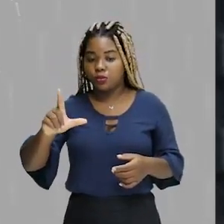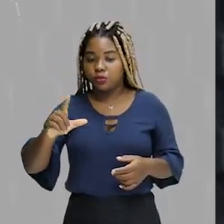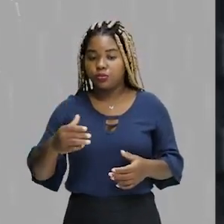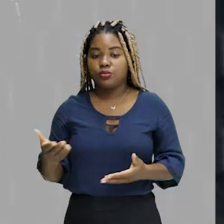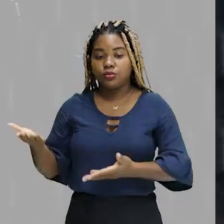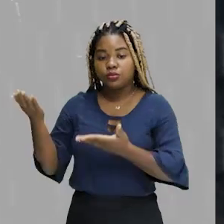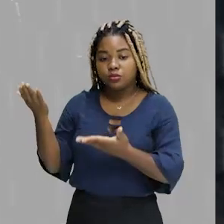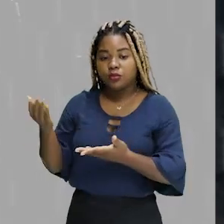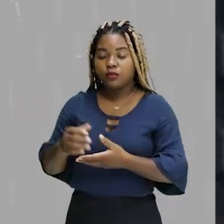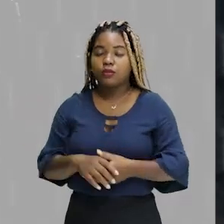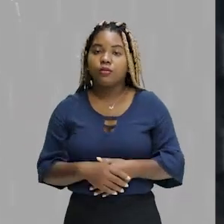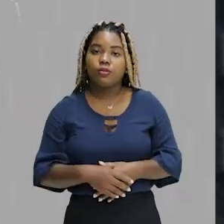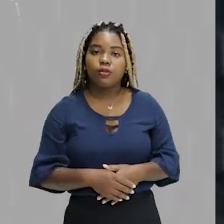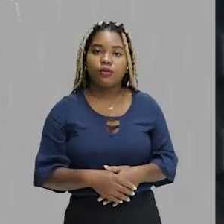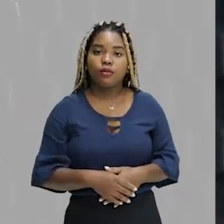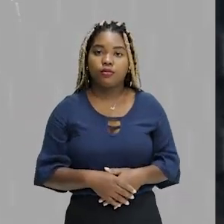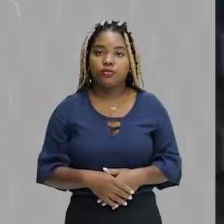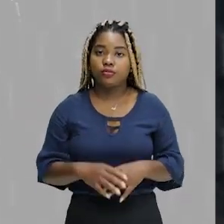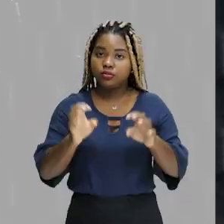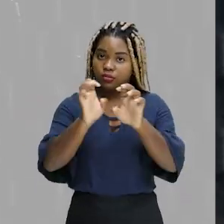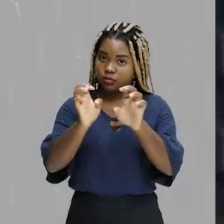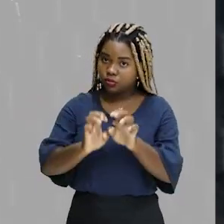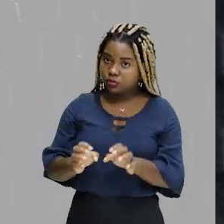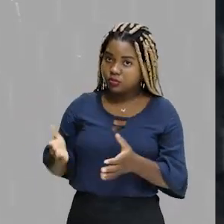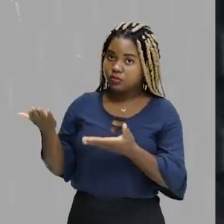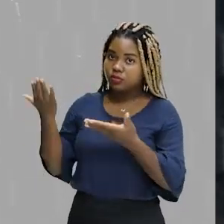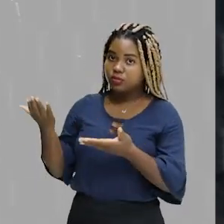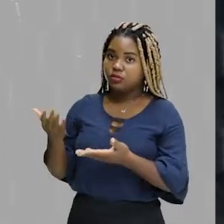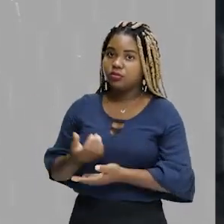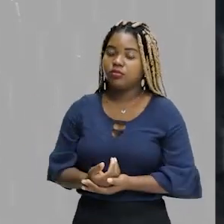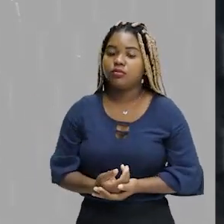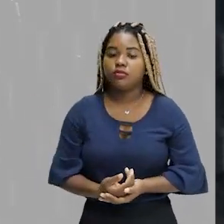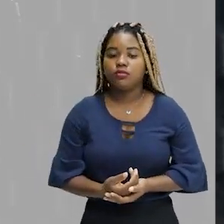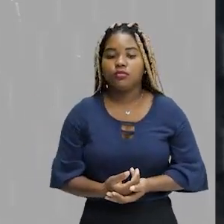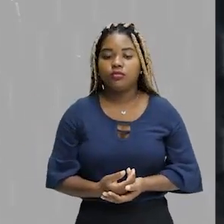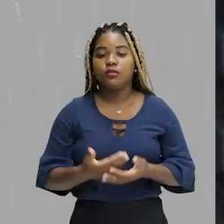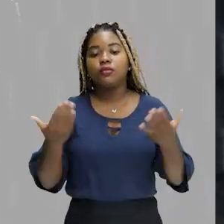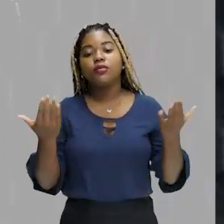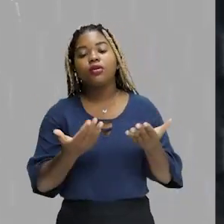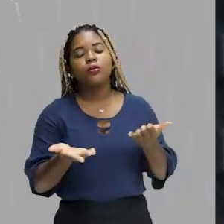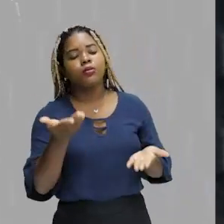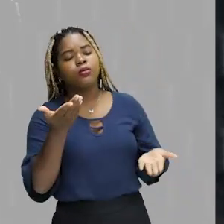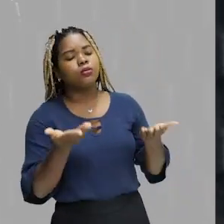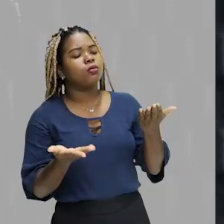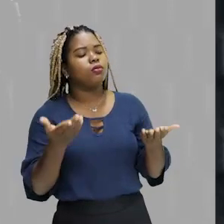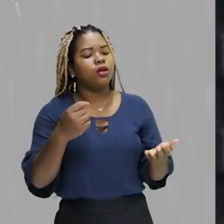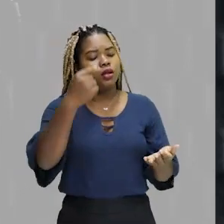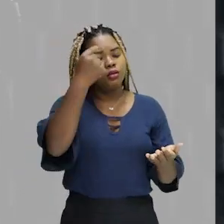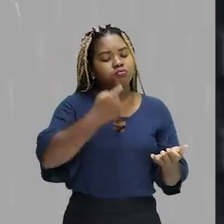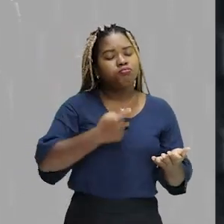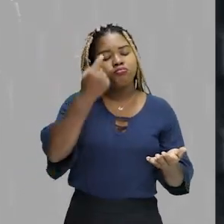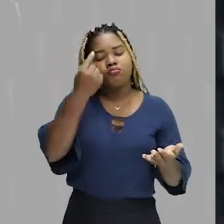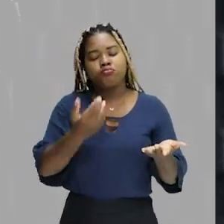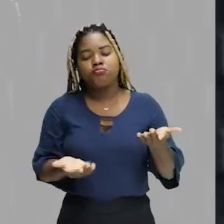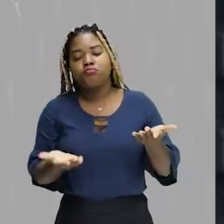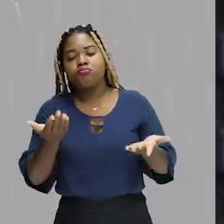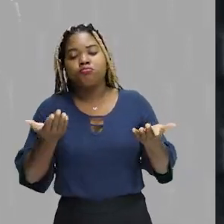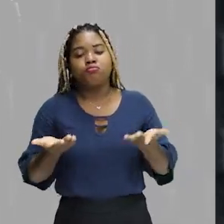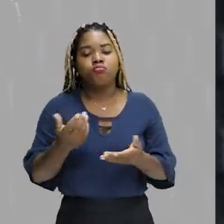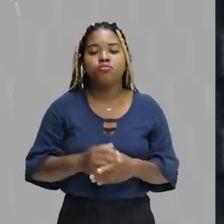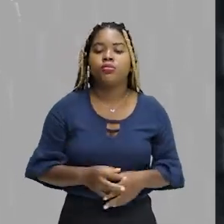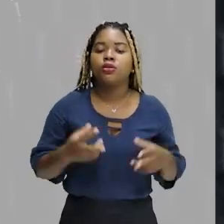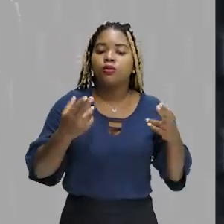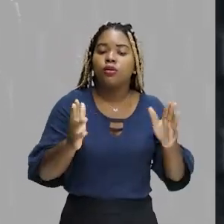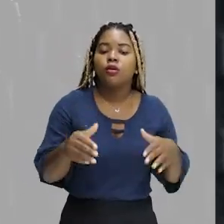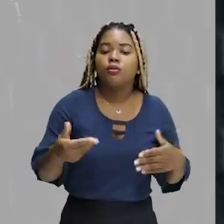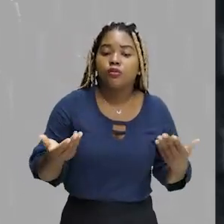só, mais uma vez, observe a estrutura do bombicol, e agora comparando com o quadro, né, ela vai ser